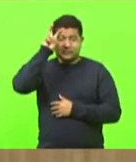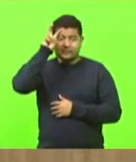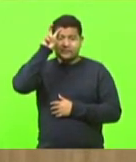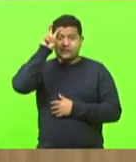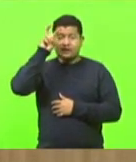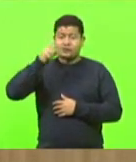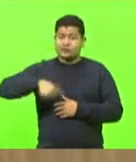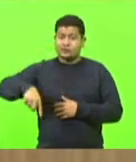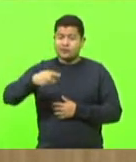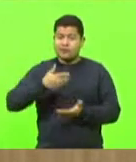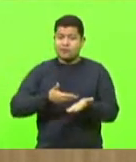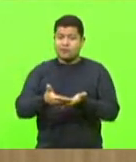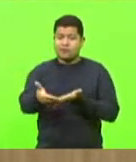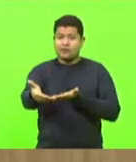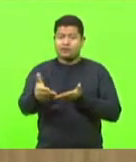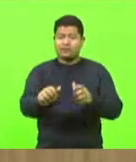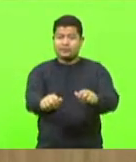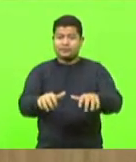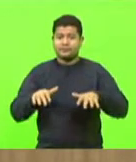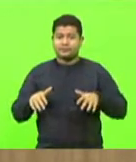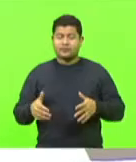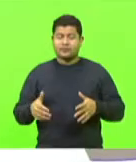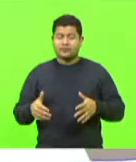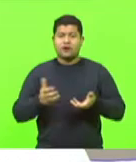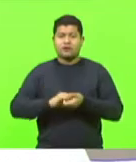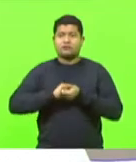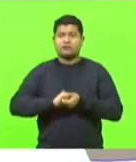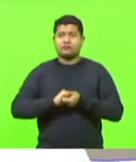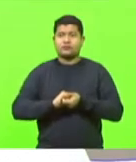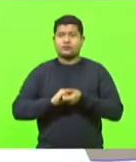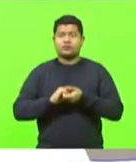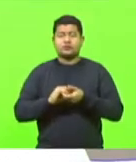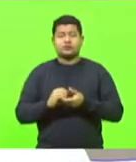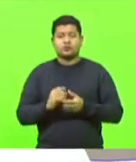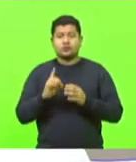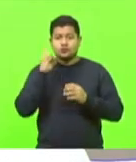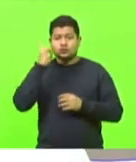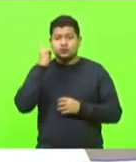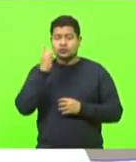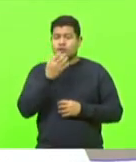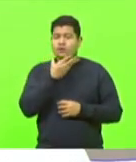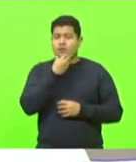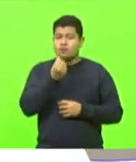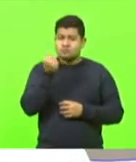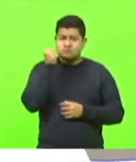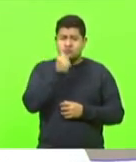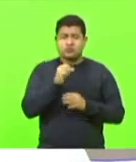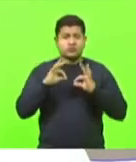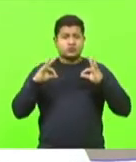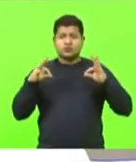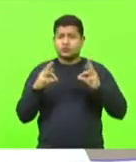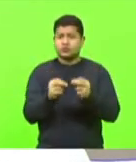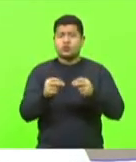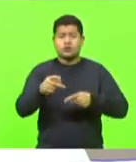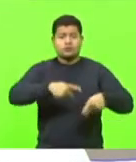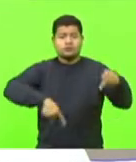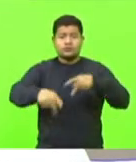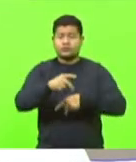abrimos a sessão. E eu quero cumprimentar todas as deputadas, todos os deputados, todos os catarinenses.